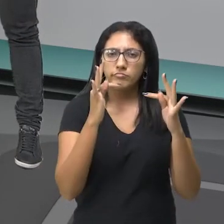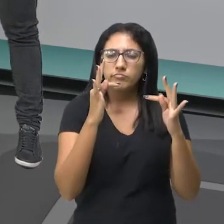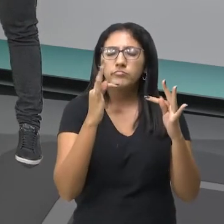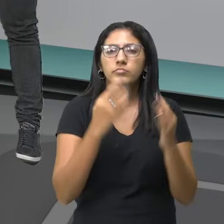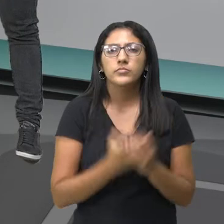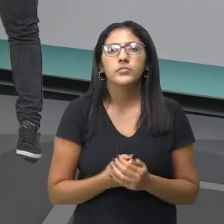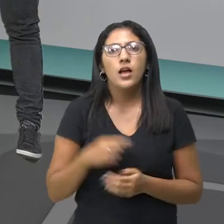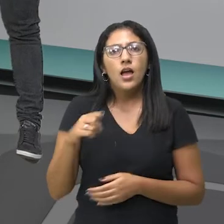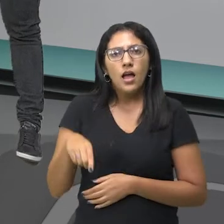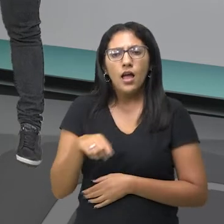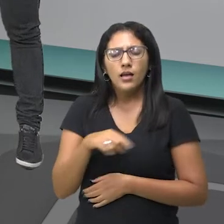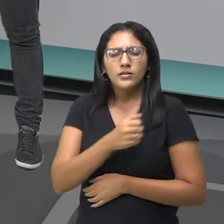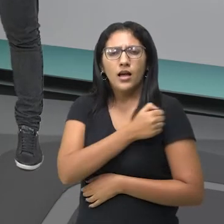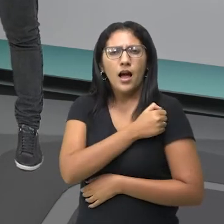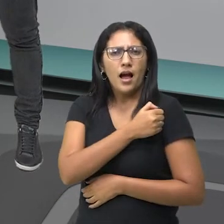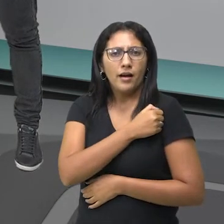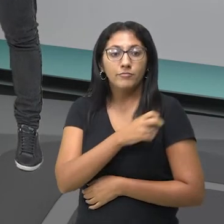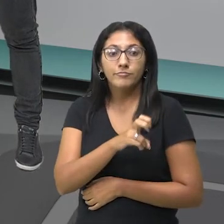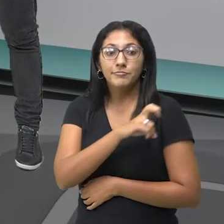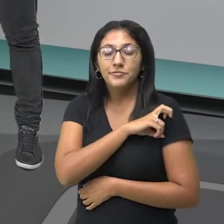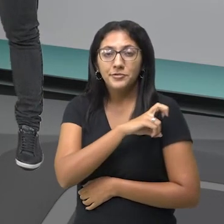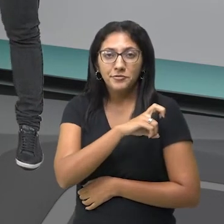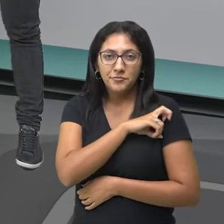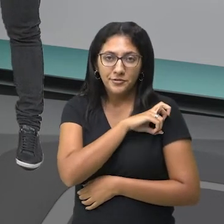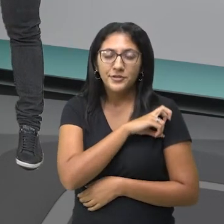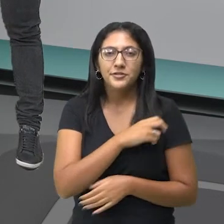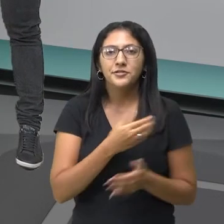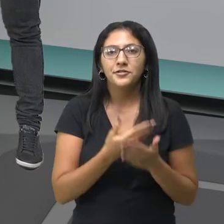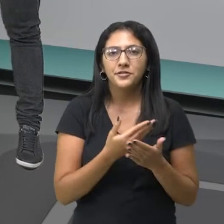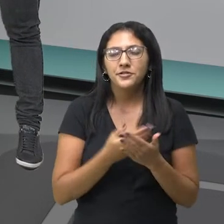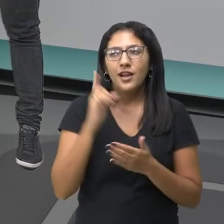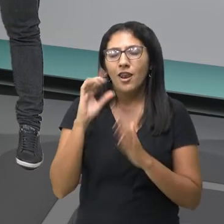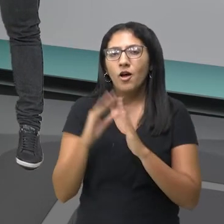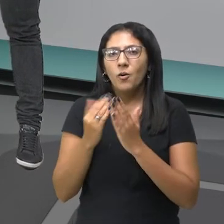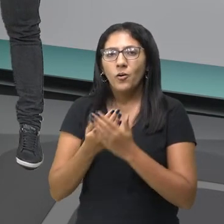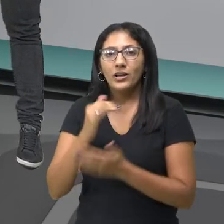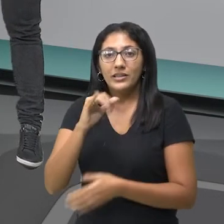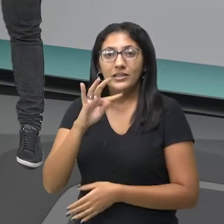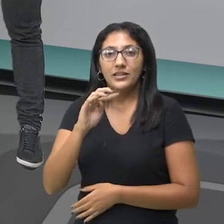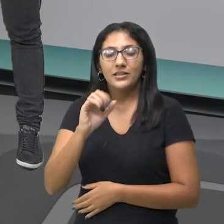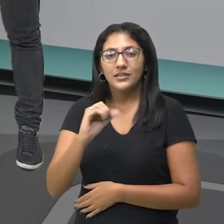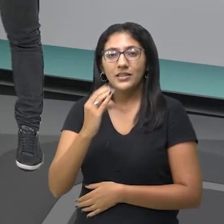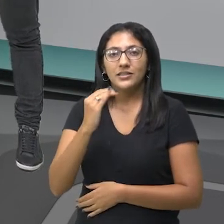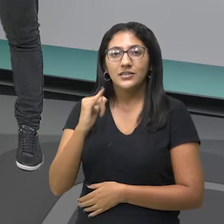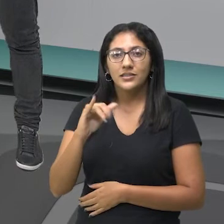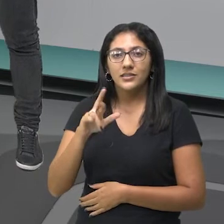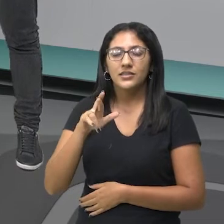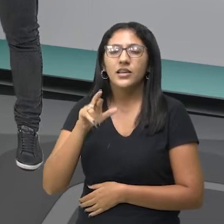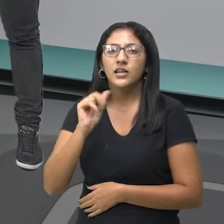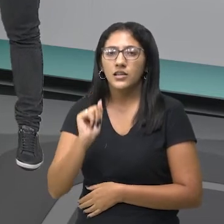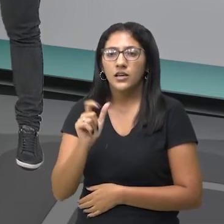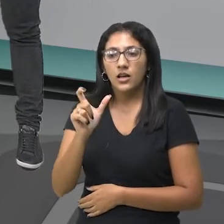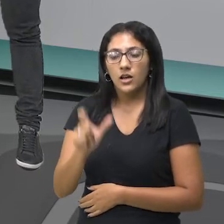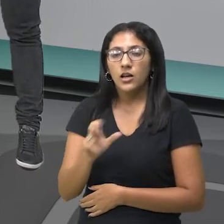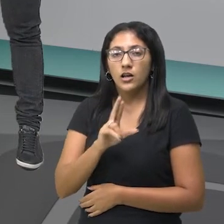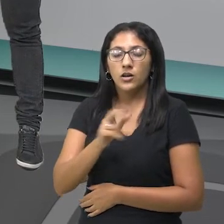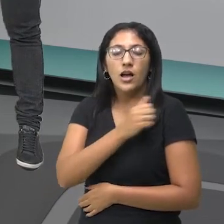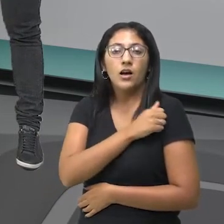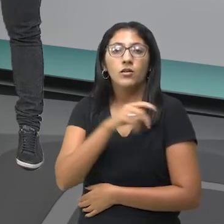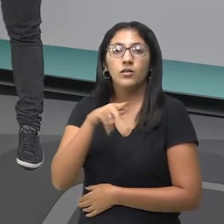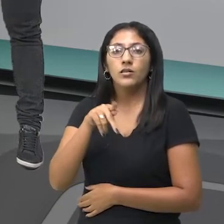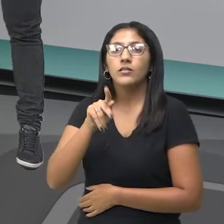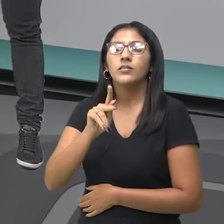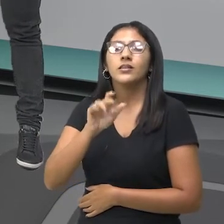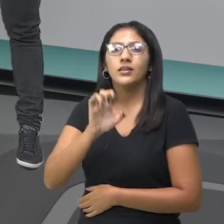pequena estudante do 5º ano do ensino fundamental da Escola Itacira Nogueira Pinho, Kathleen Sabrina dos